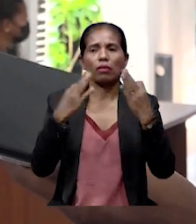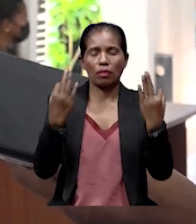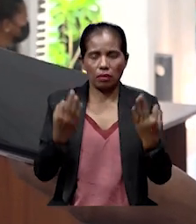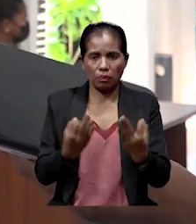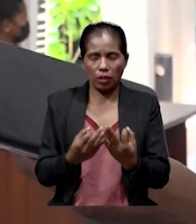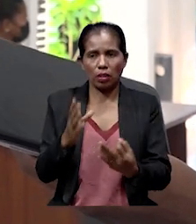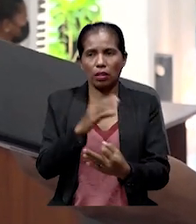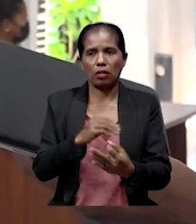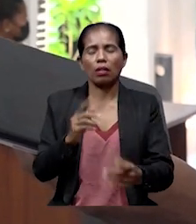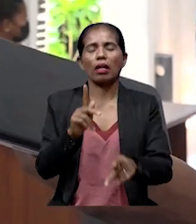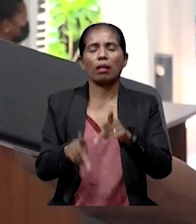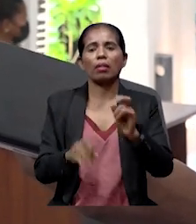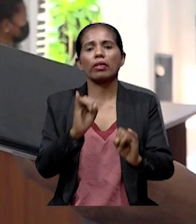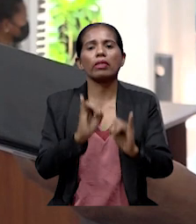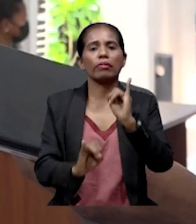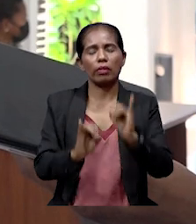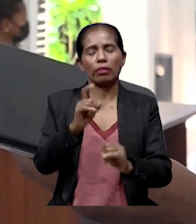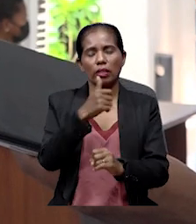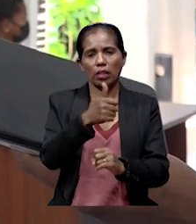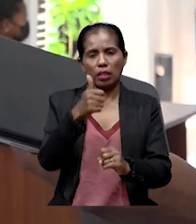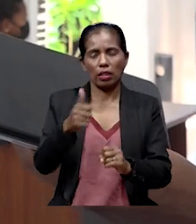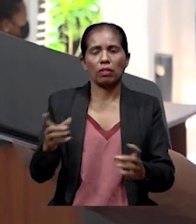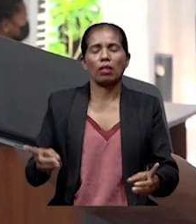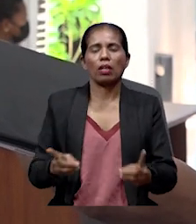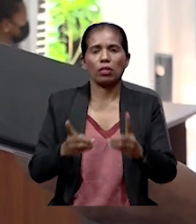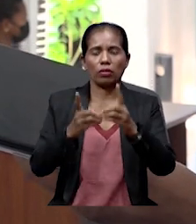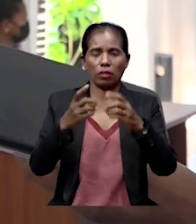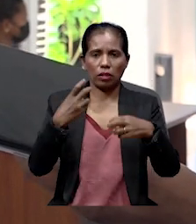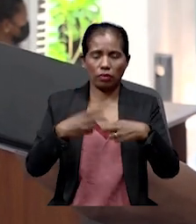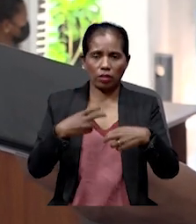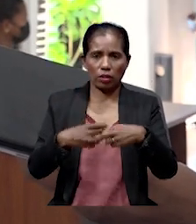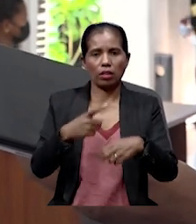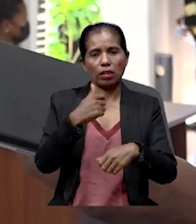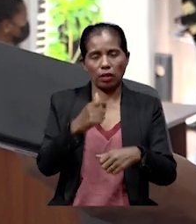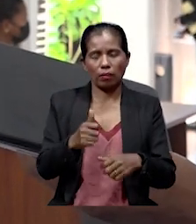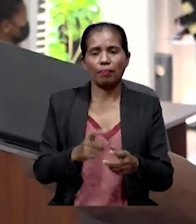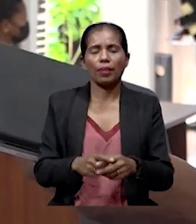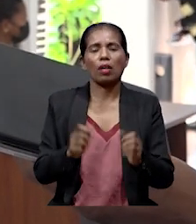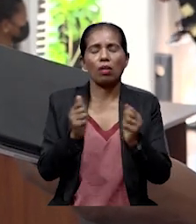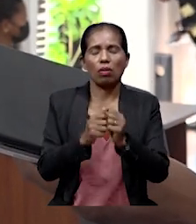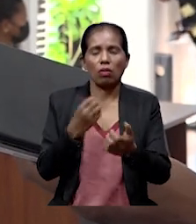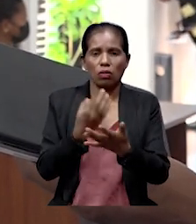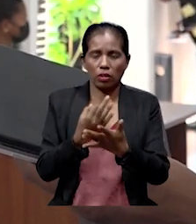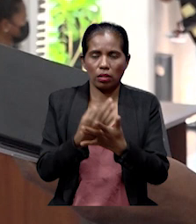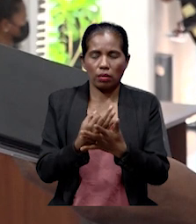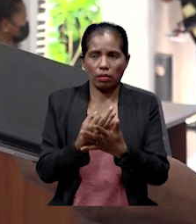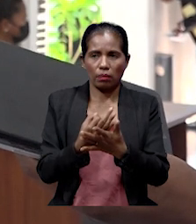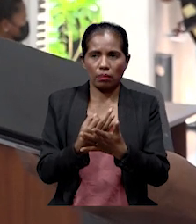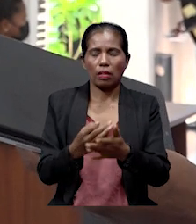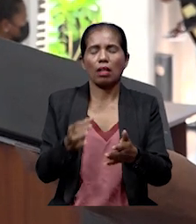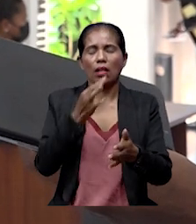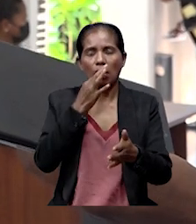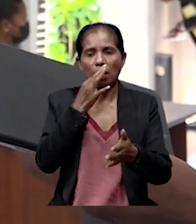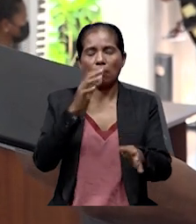umakain mas individu ideida para tu bele hasoru krize da ne i orsamentu nebe ka natoon para ba aihan ba